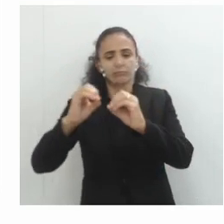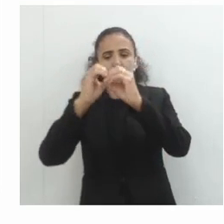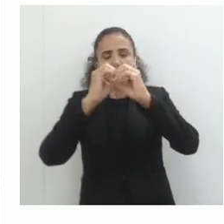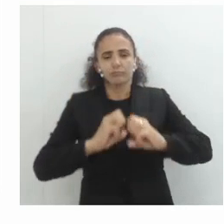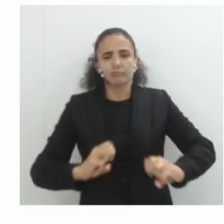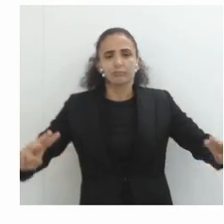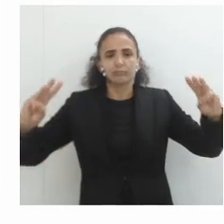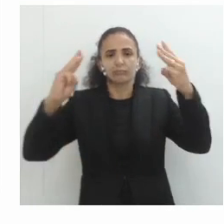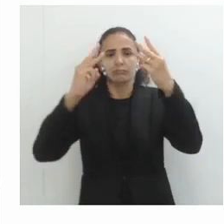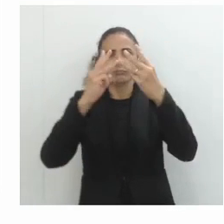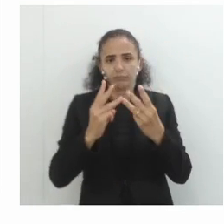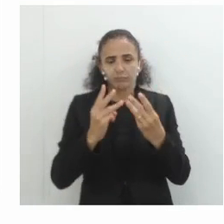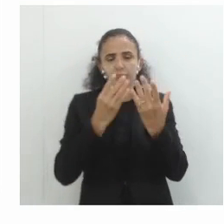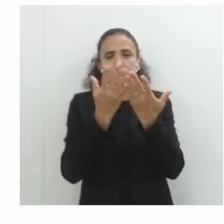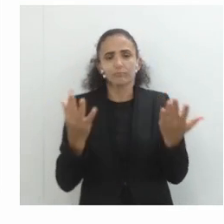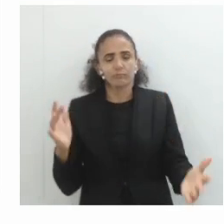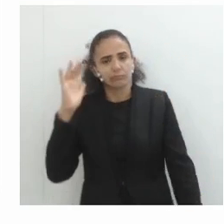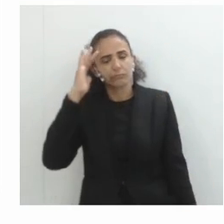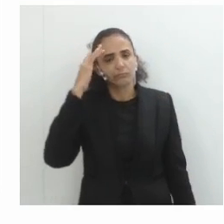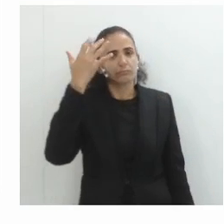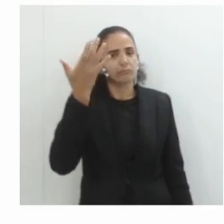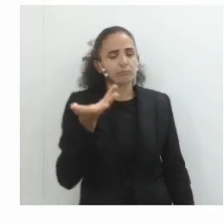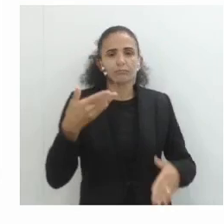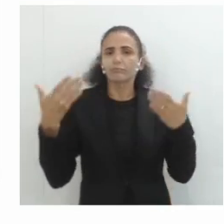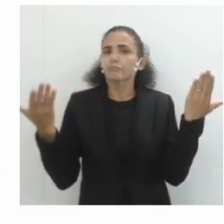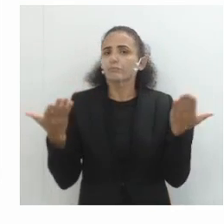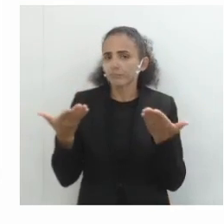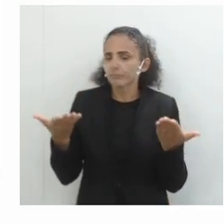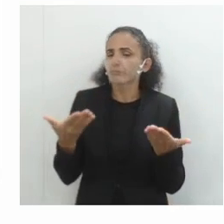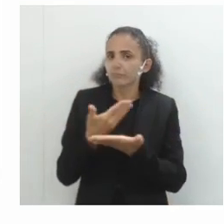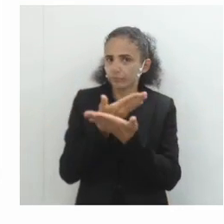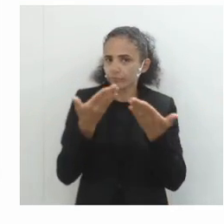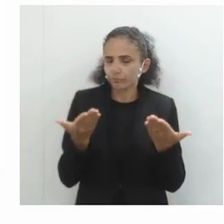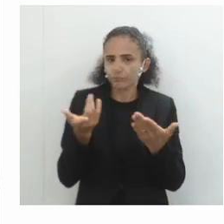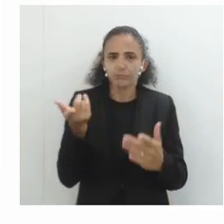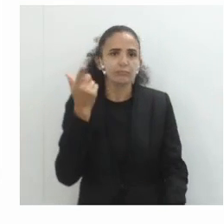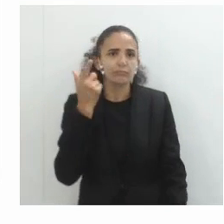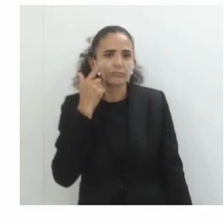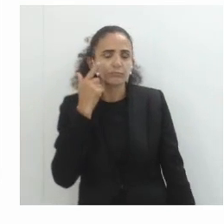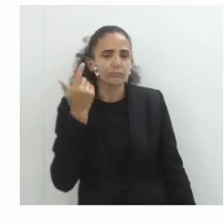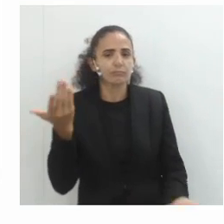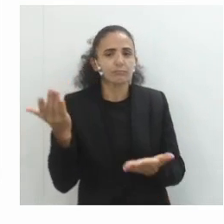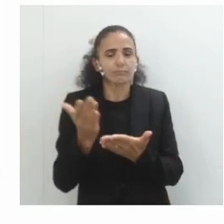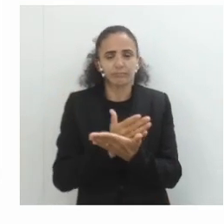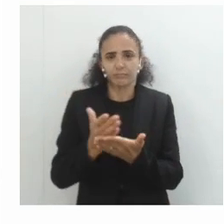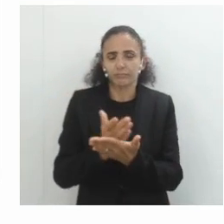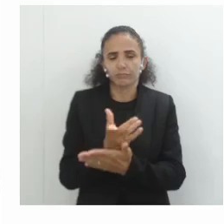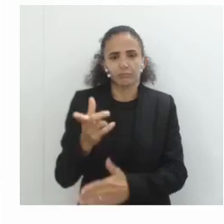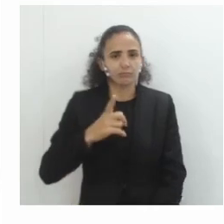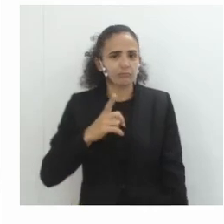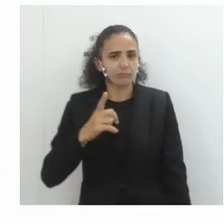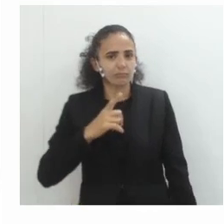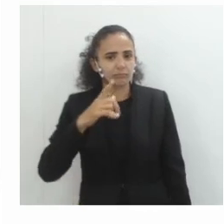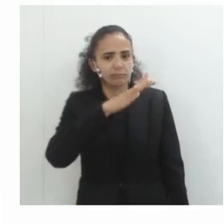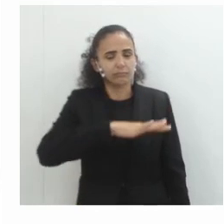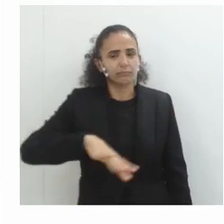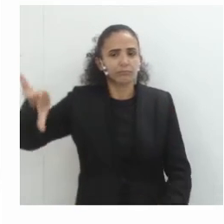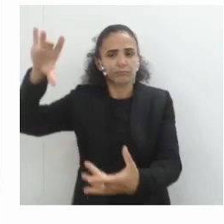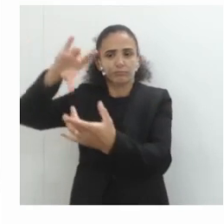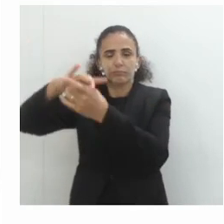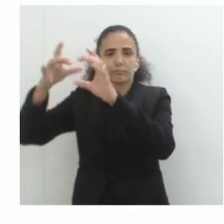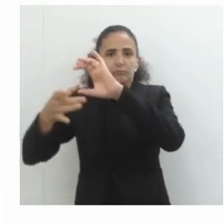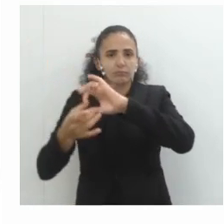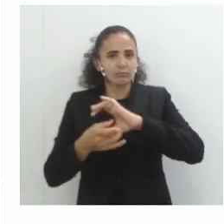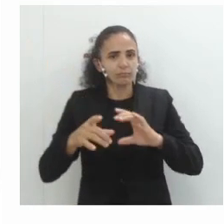dos principais conflitos que ocorrem atualmente. Então a gente pode ver que existe um conflito nosso continente americano,